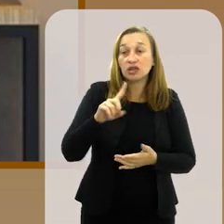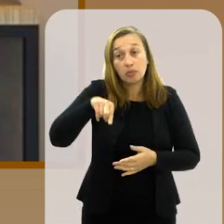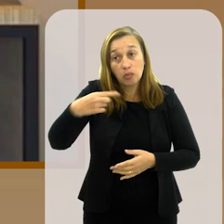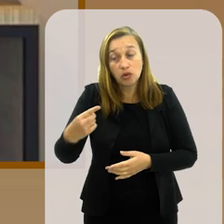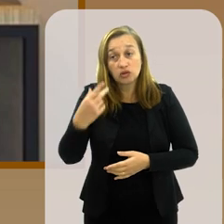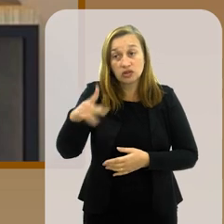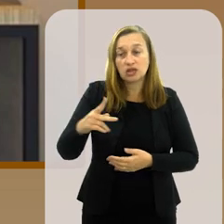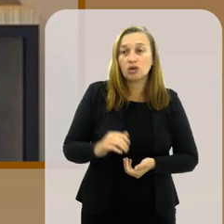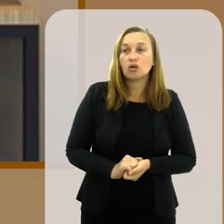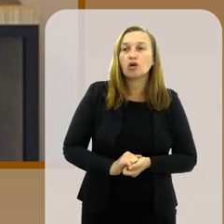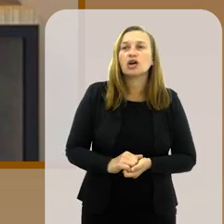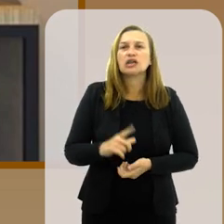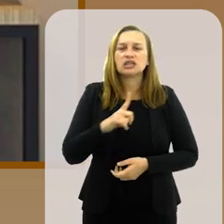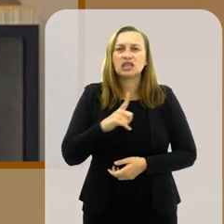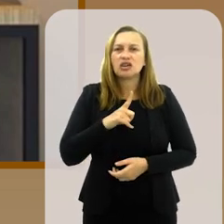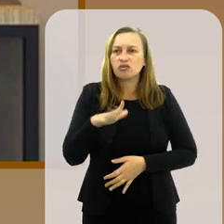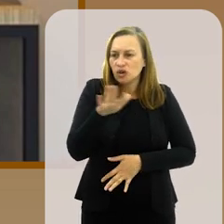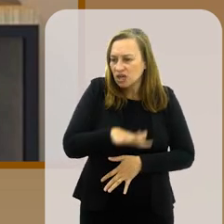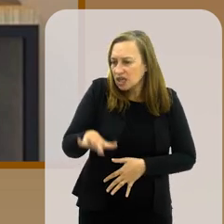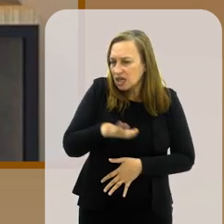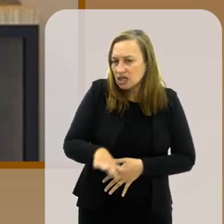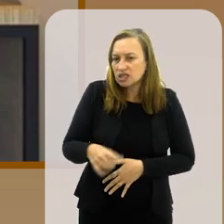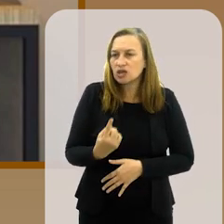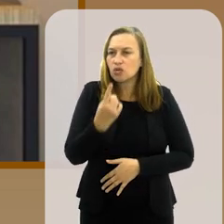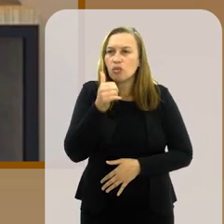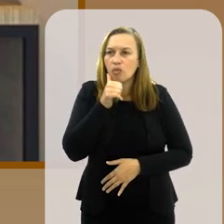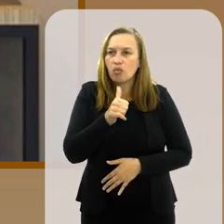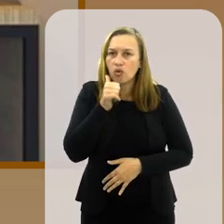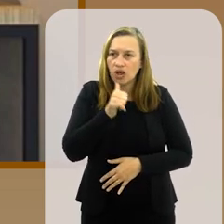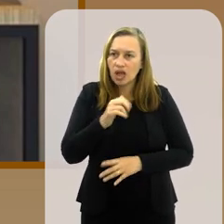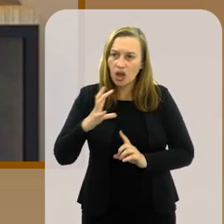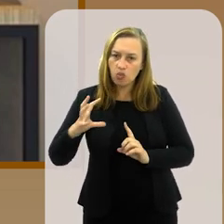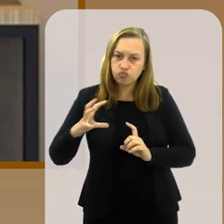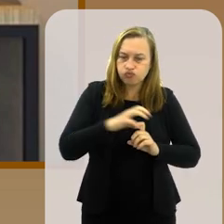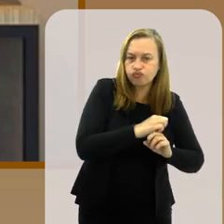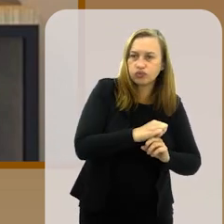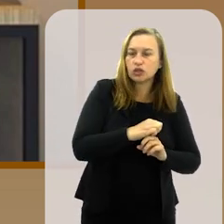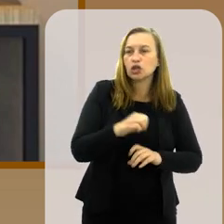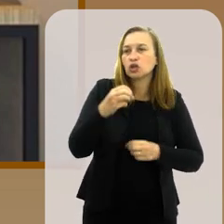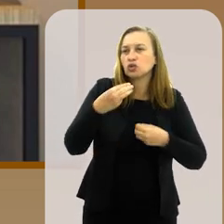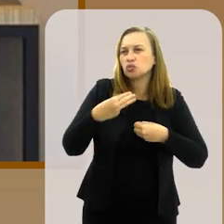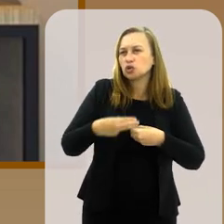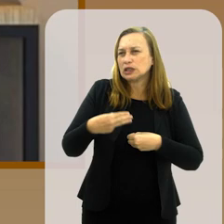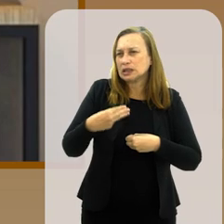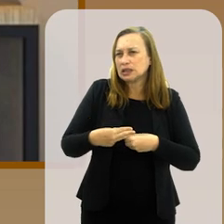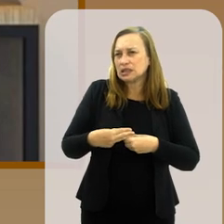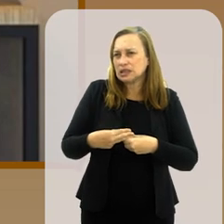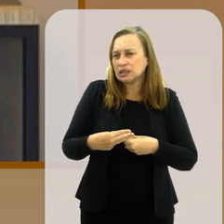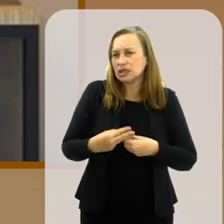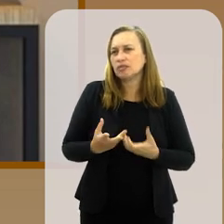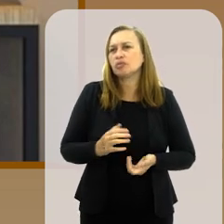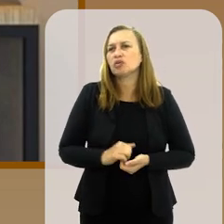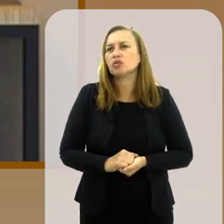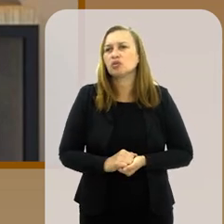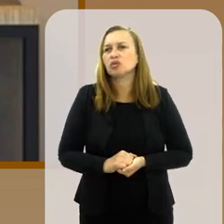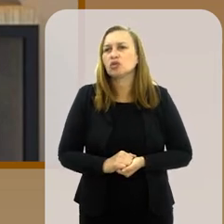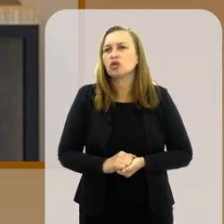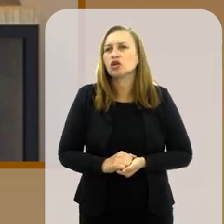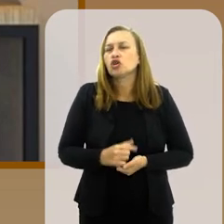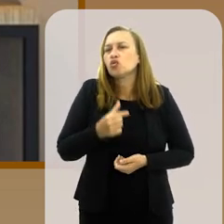tem aqui notícia também foi inclusive de uma criança e uma mulher que foram atacadas no município,